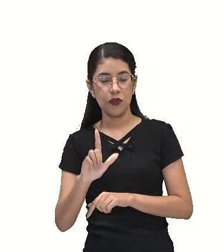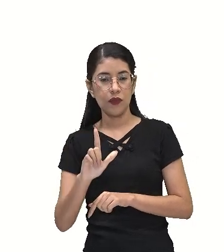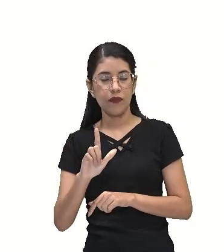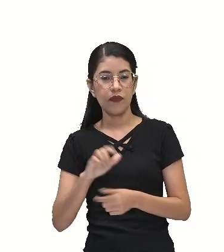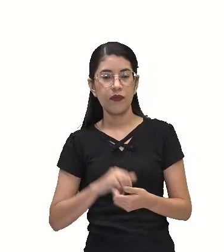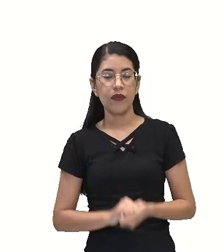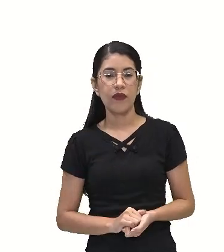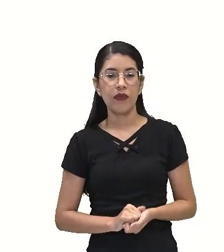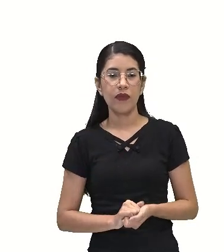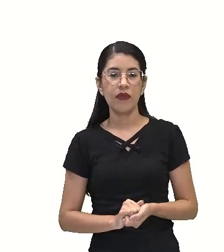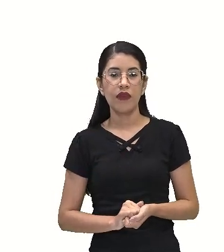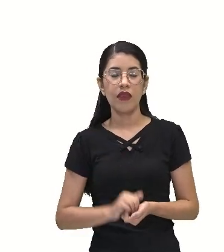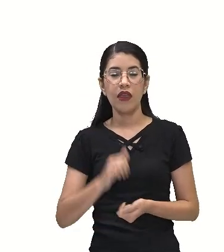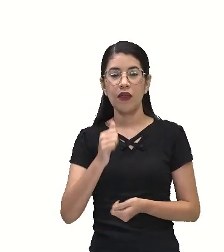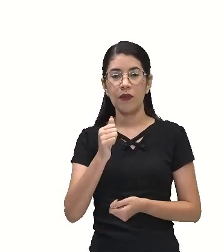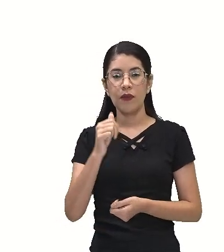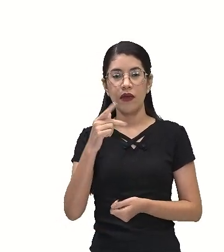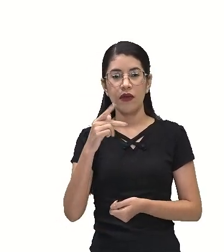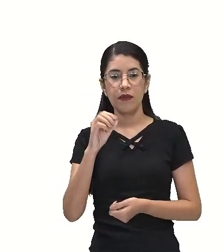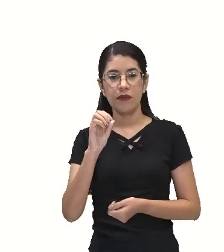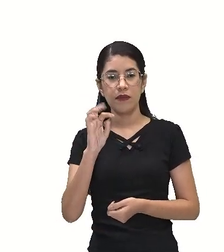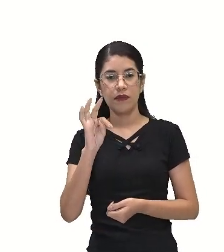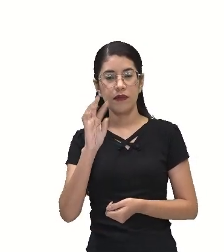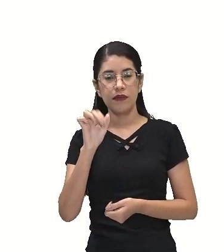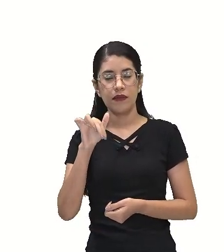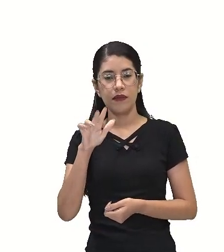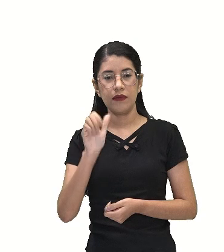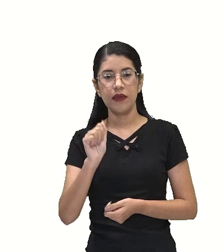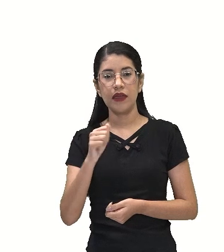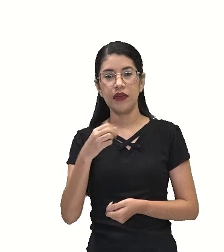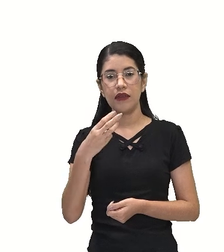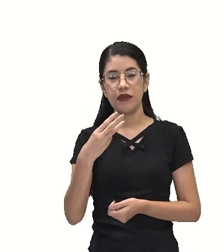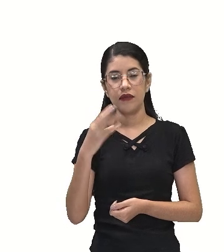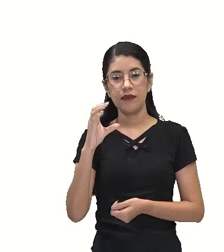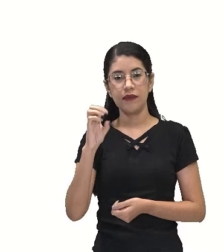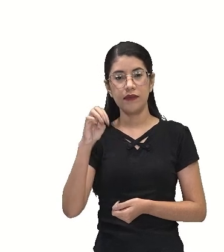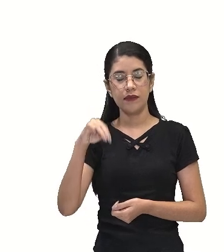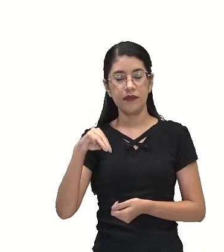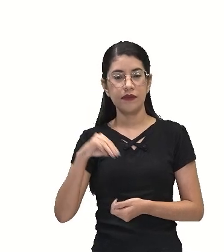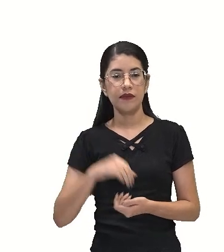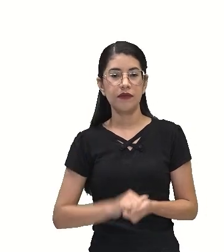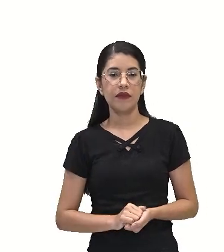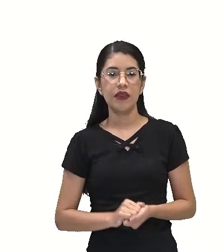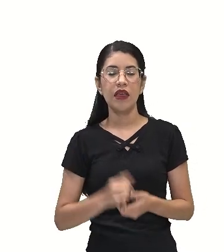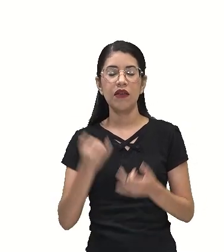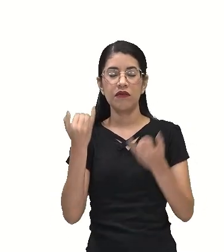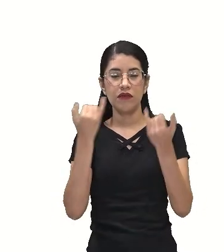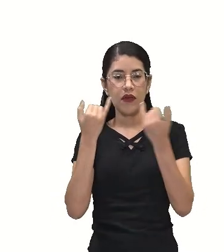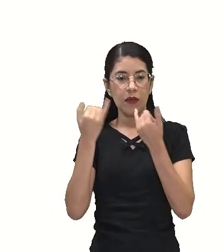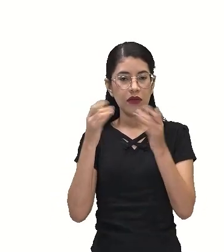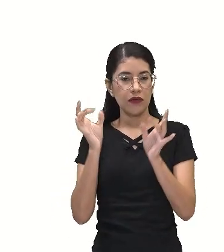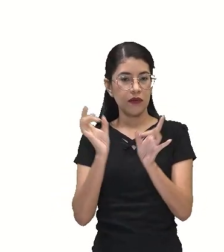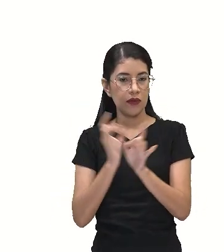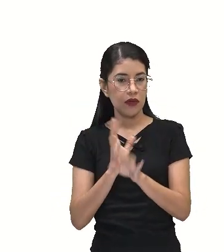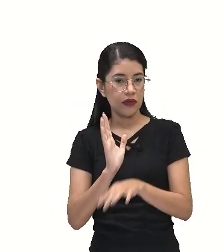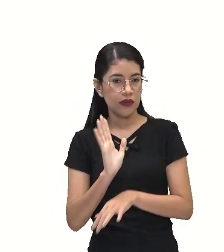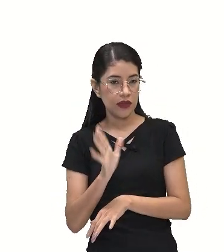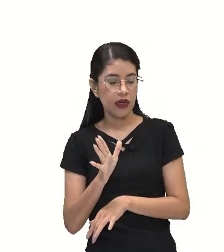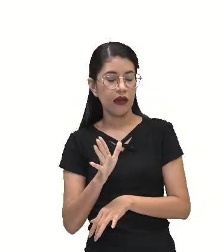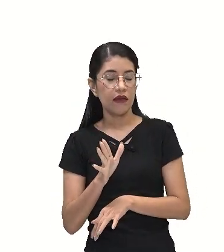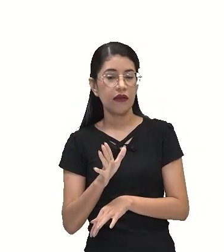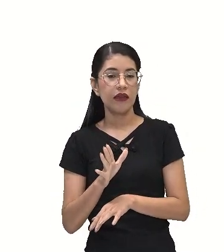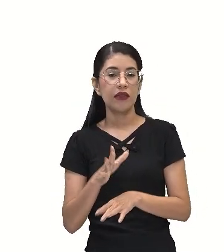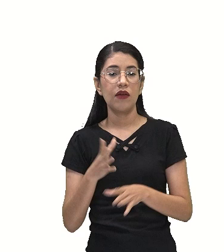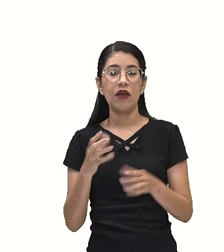um apótema medindo 3 centímetros. Já tenho todas as informações da minha fórmula. Aqui é a minha